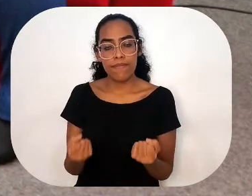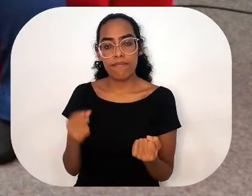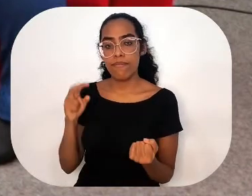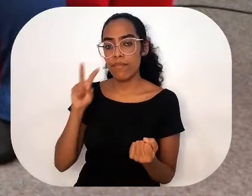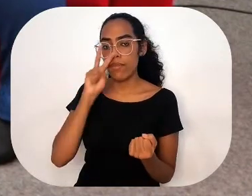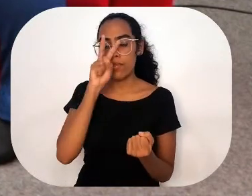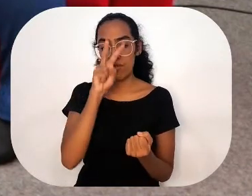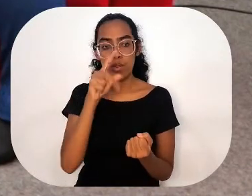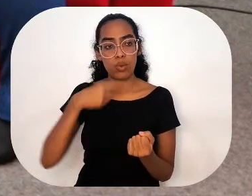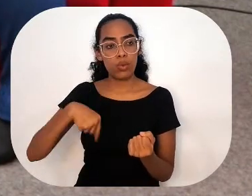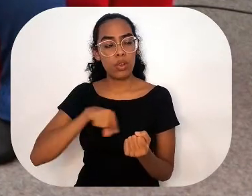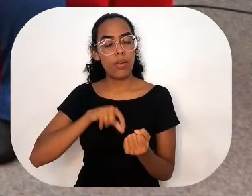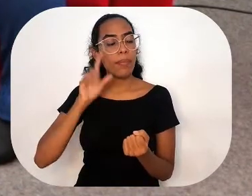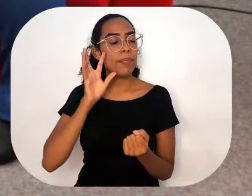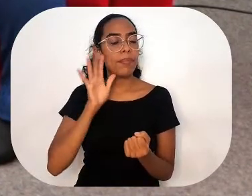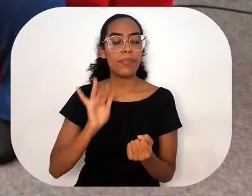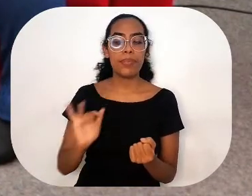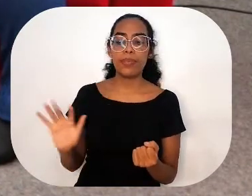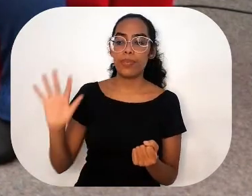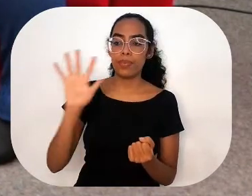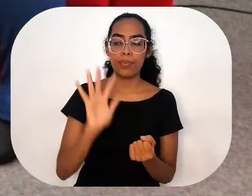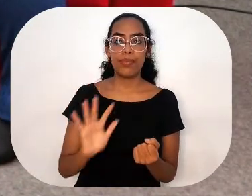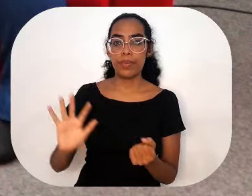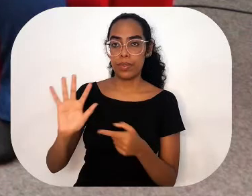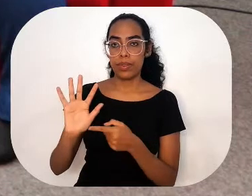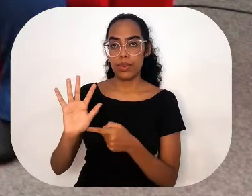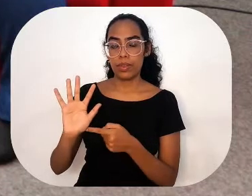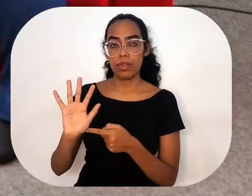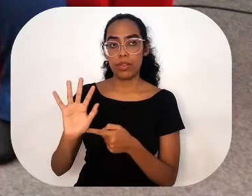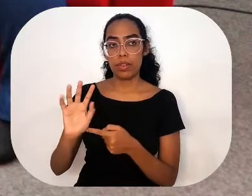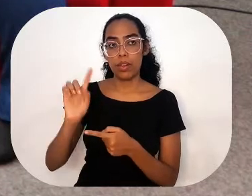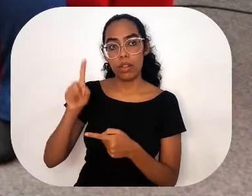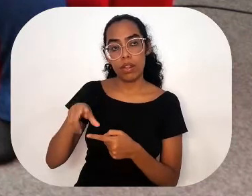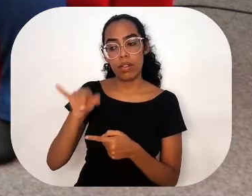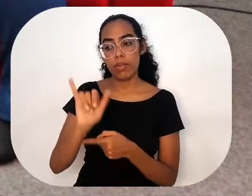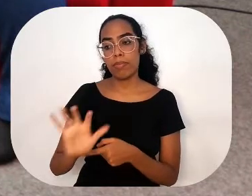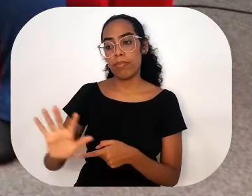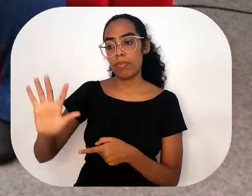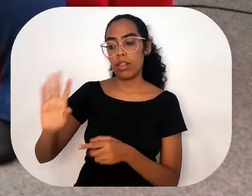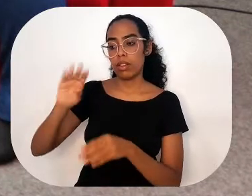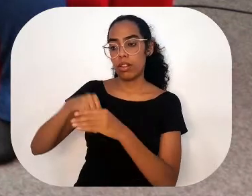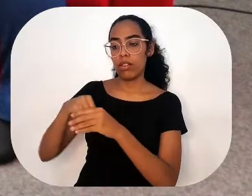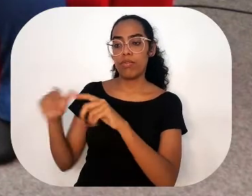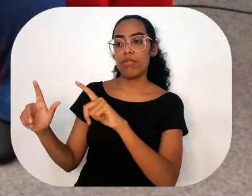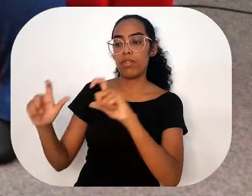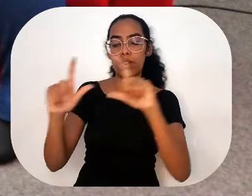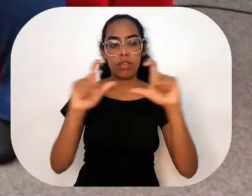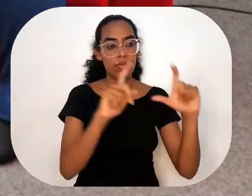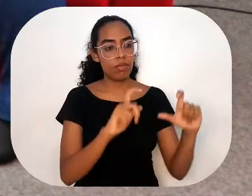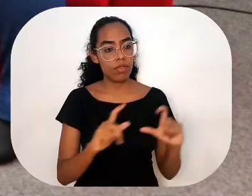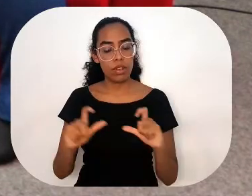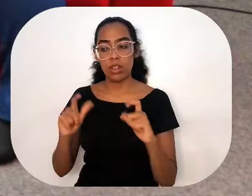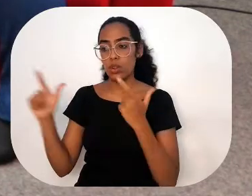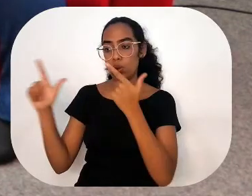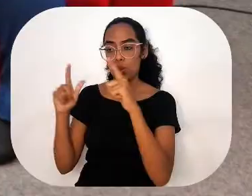realiza hoje a gente vive no mundo muito imagético mediado pela a pela imagem né pela fotografia